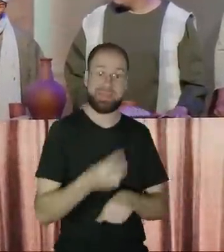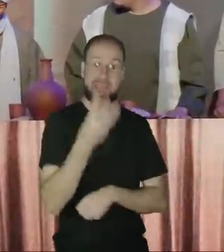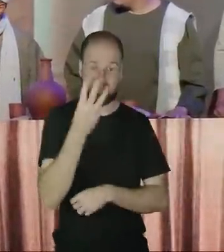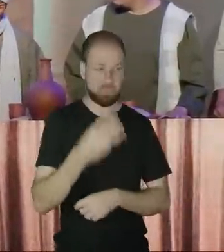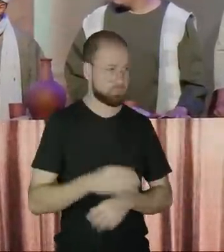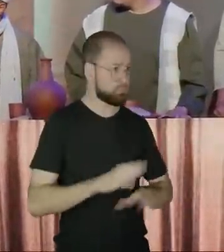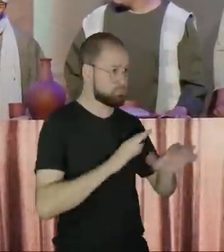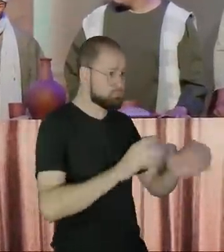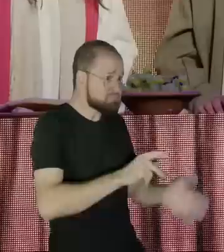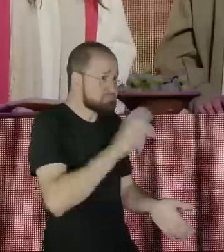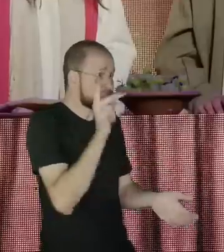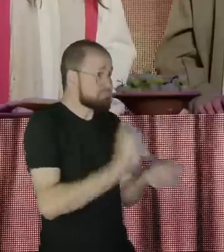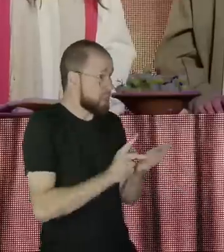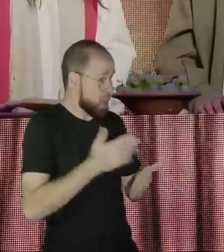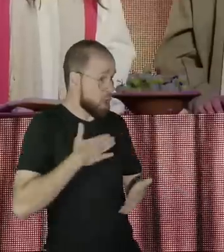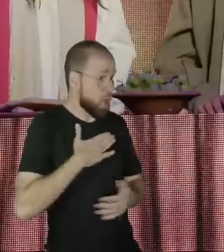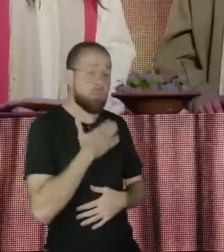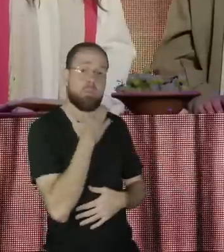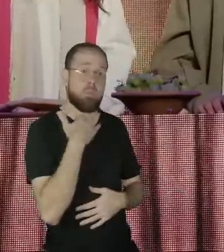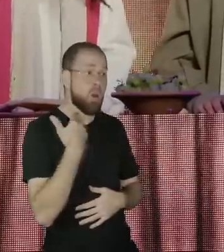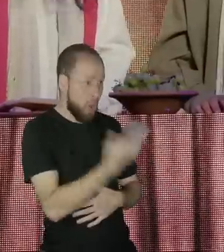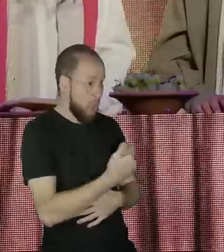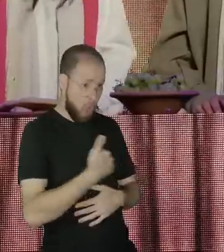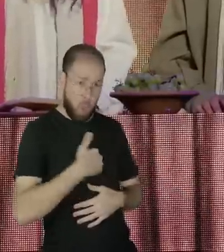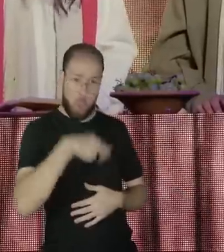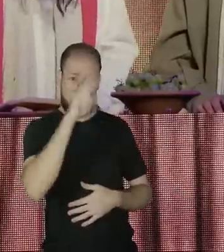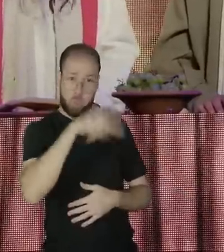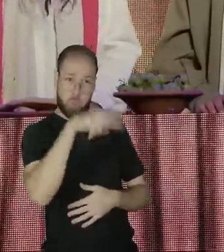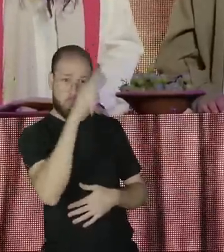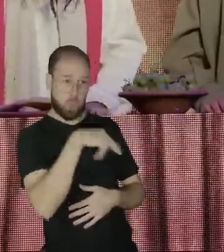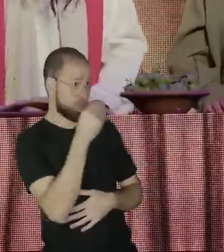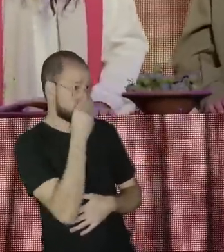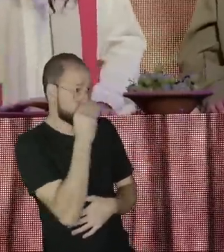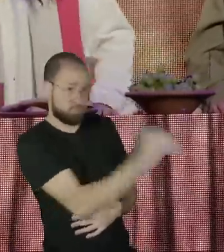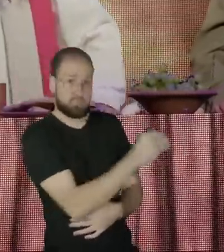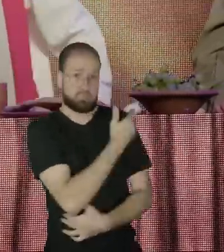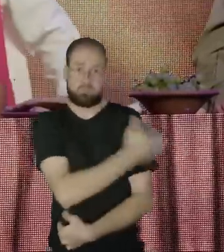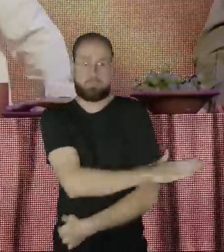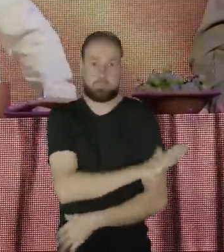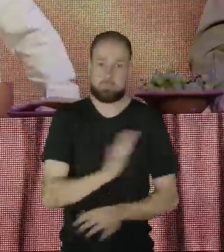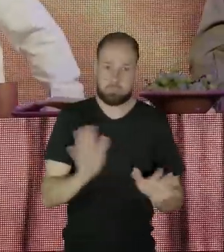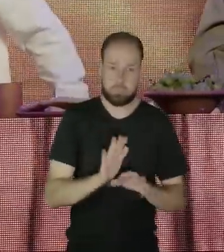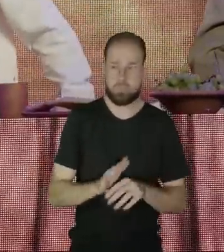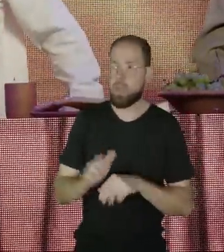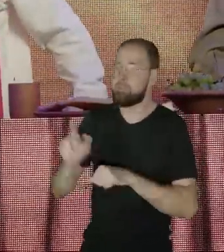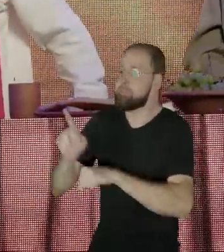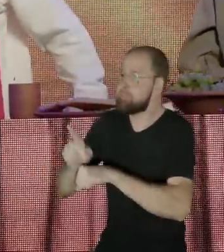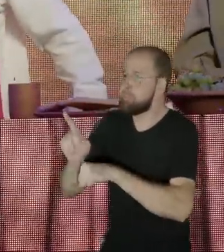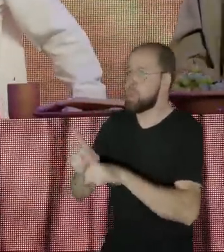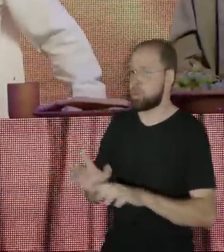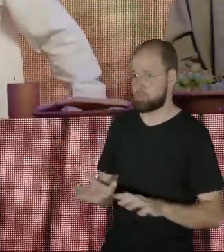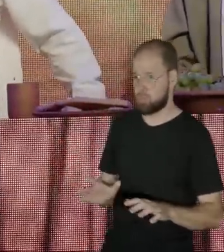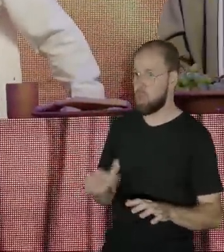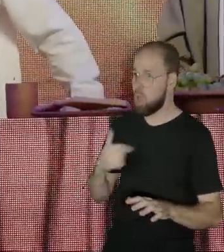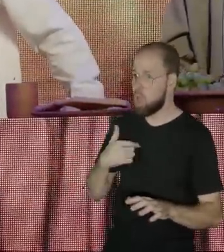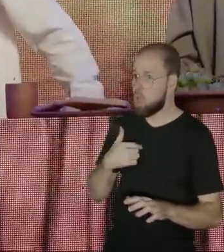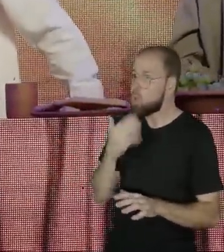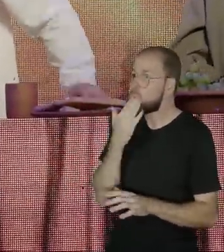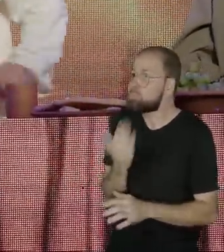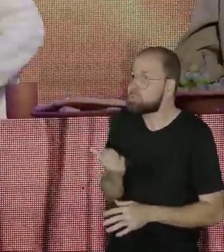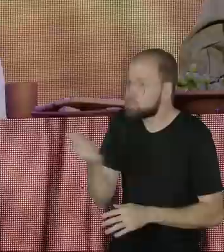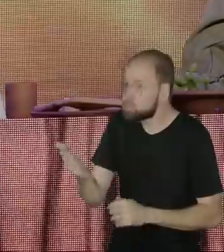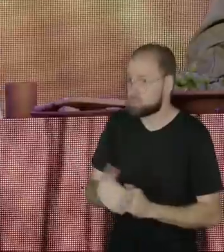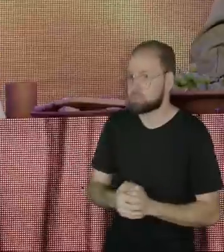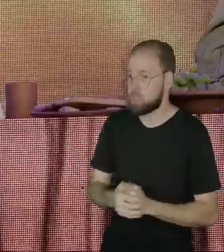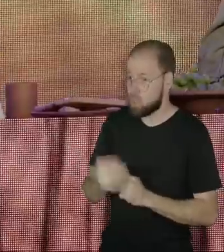contigo, não te negarei. Pedro! Pedro! Eu roguei por ti,